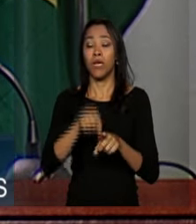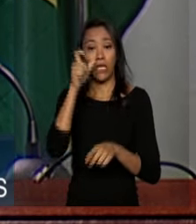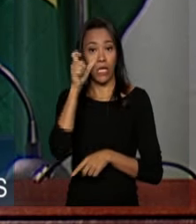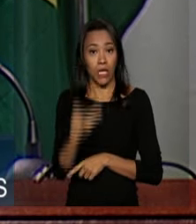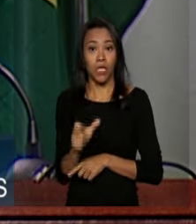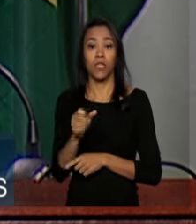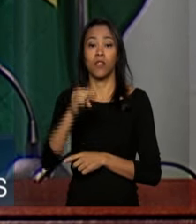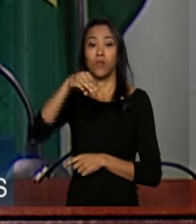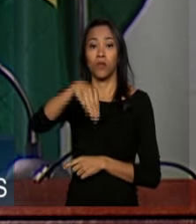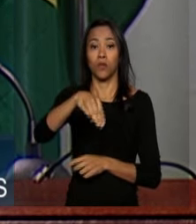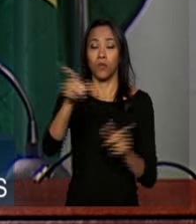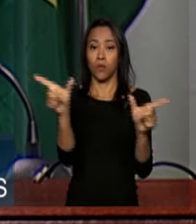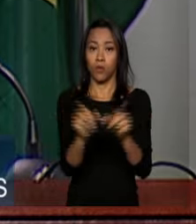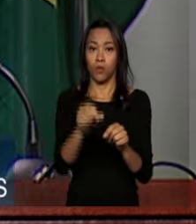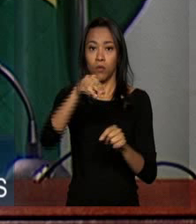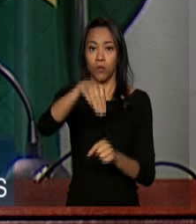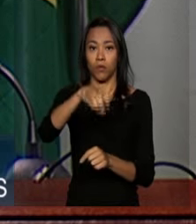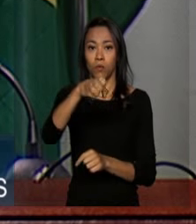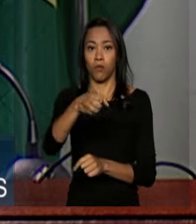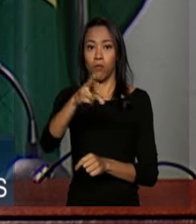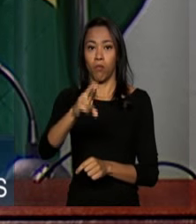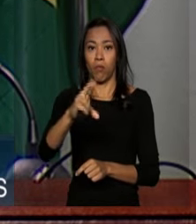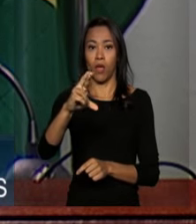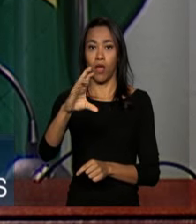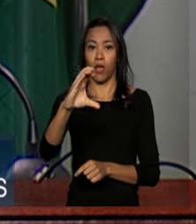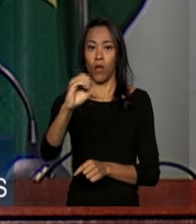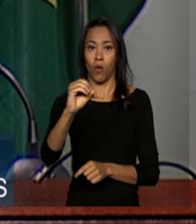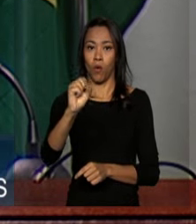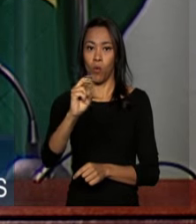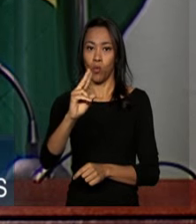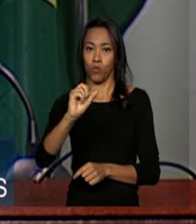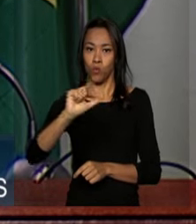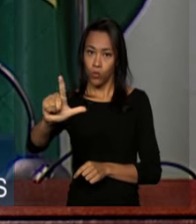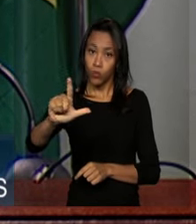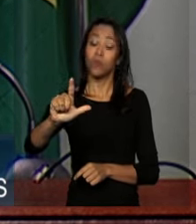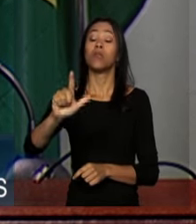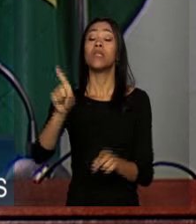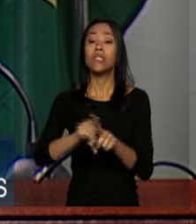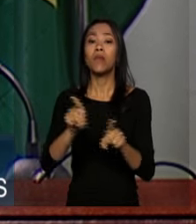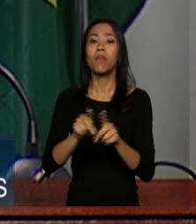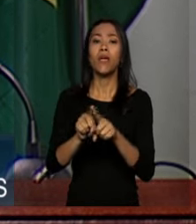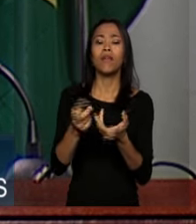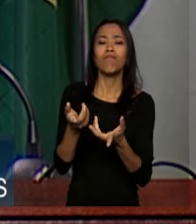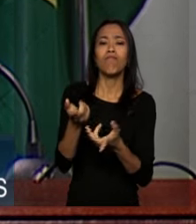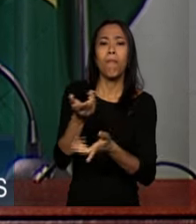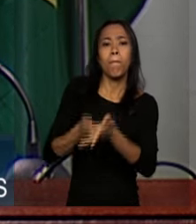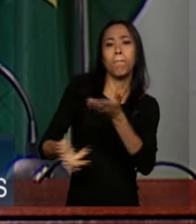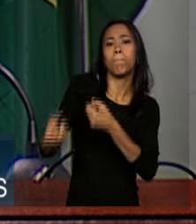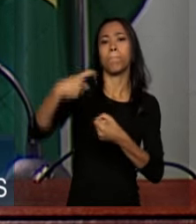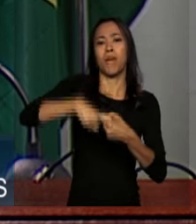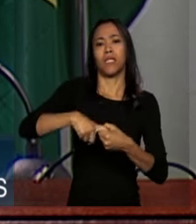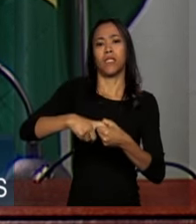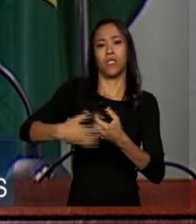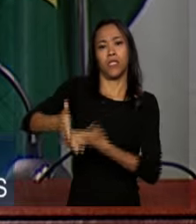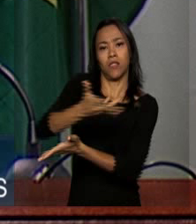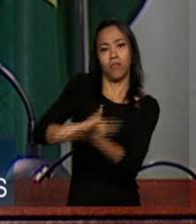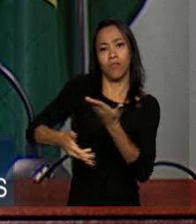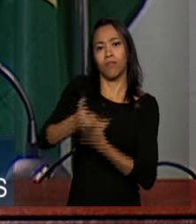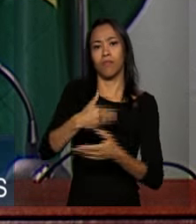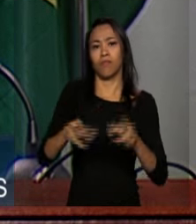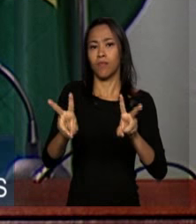de ampliar comércio justo e de estabelecer parcerias produtivas. Com esse mesmo